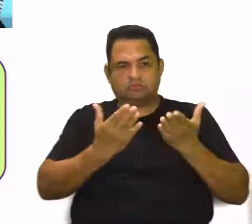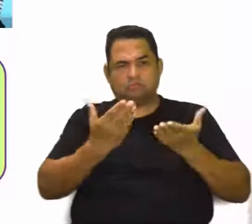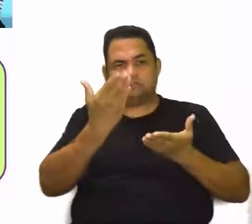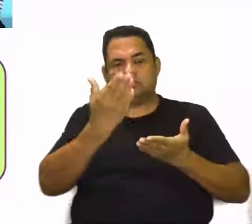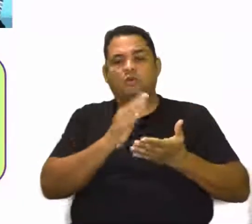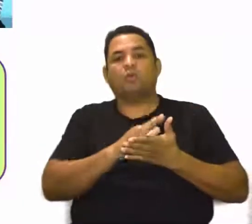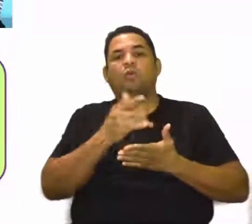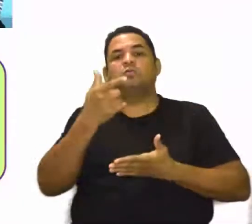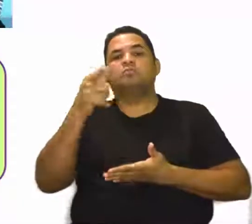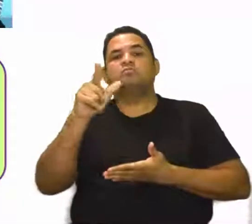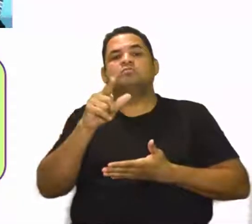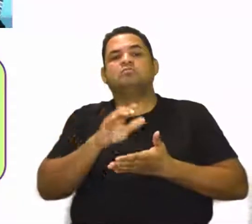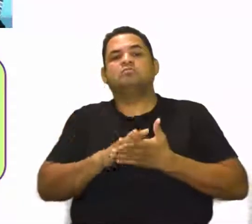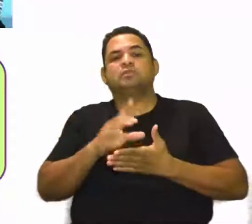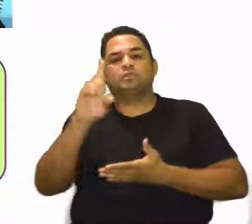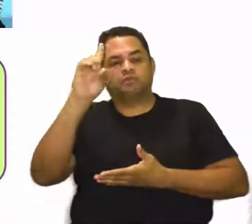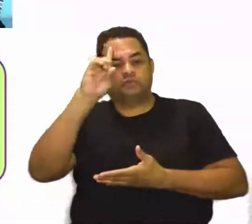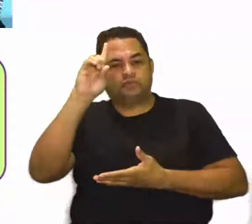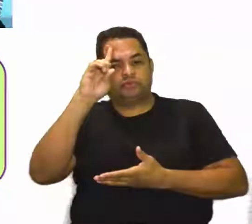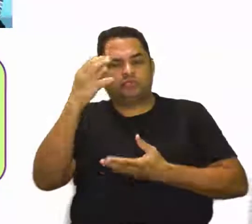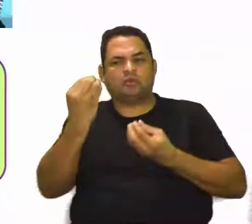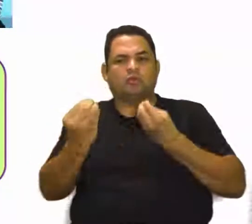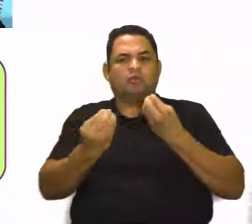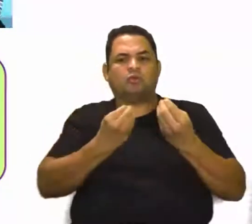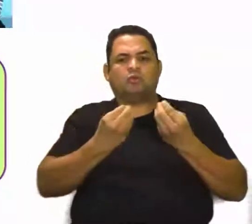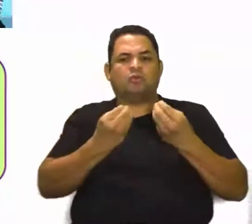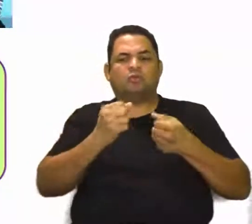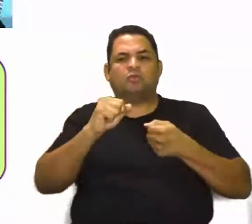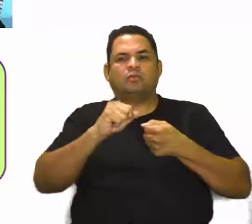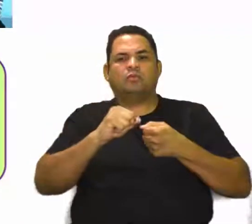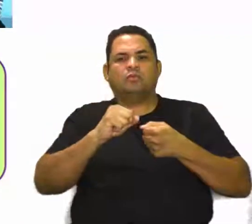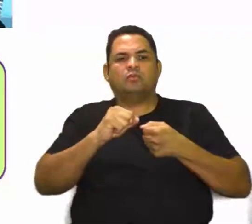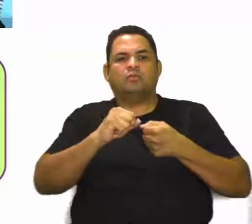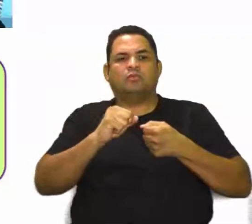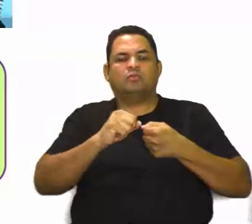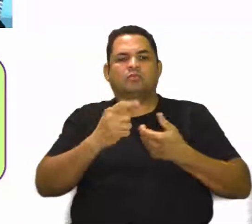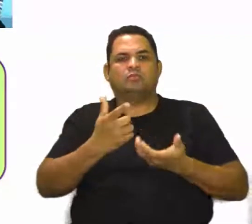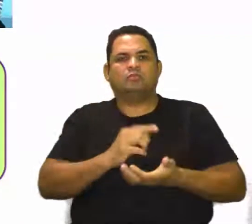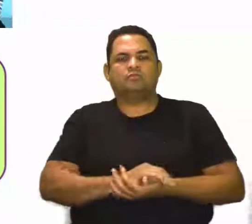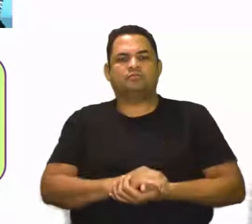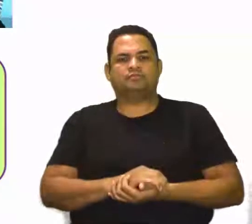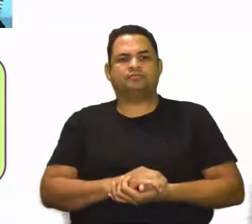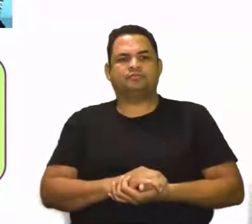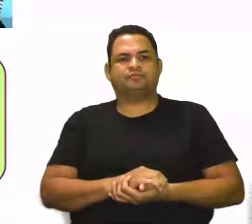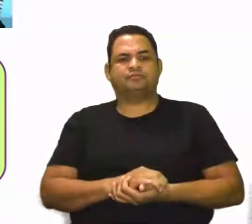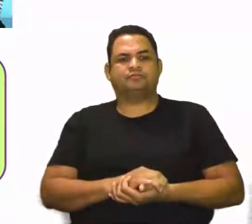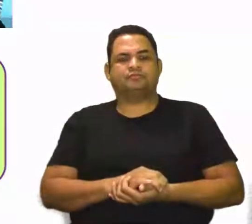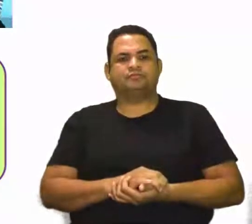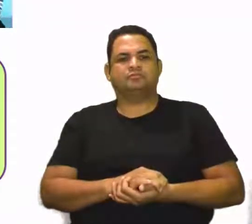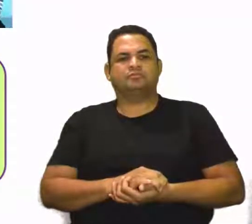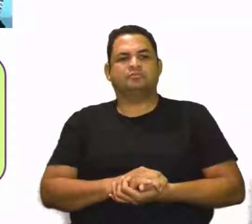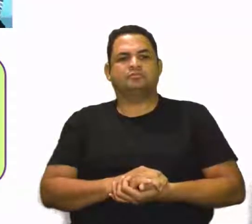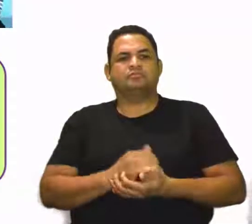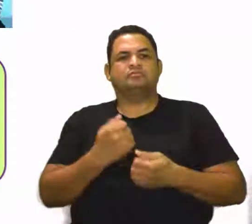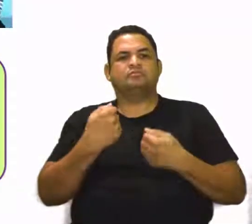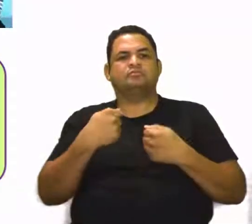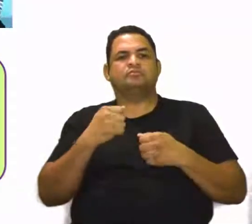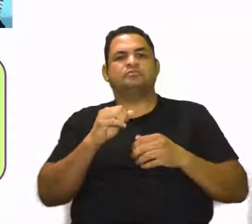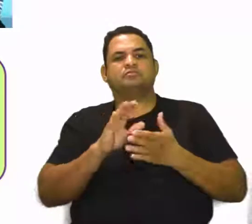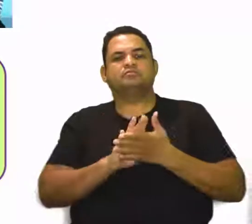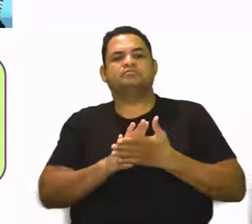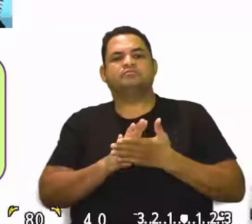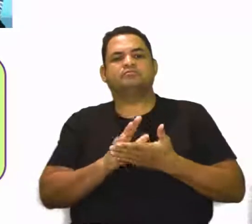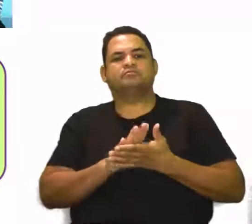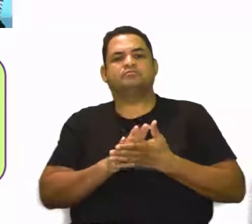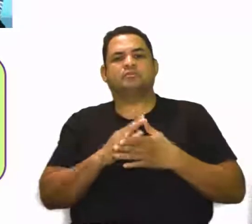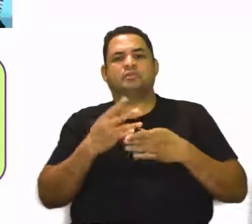outro ponto é no dia a dia, né? Como que a gente pode fazer no dia a dia? Então, no dia a dia, eu posso cuidar, por